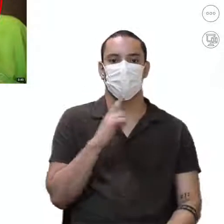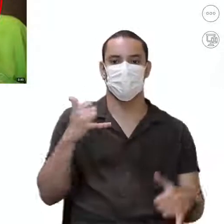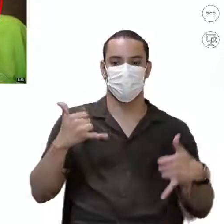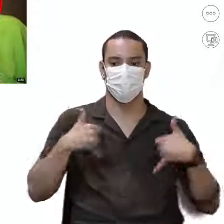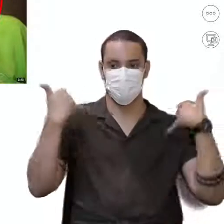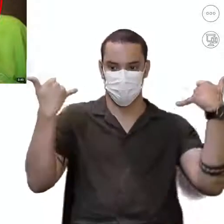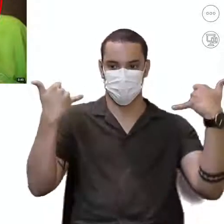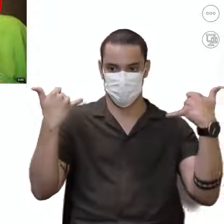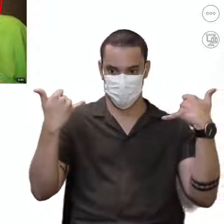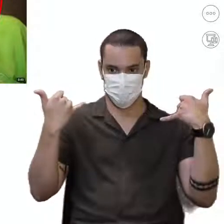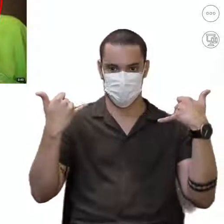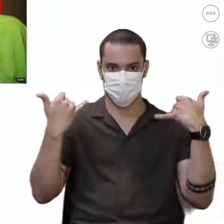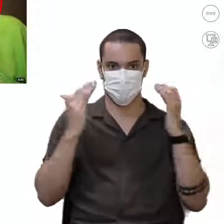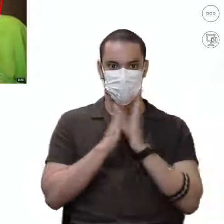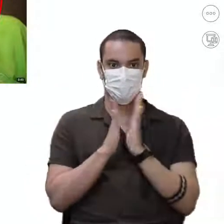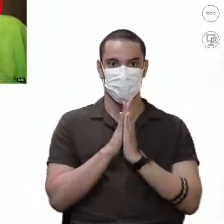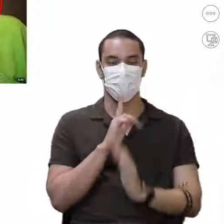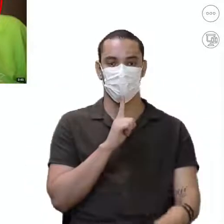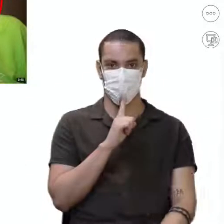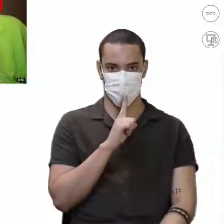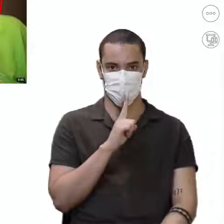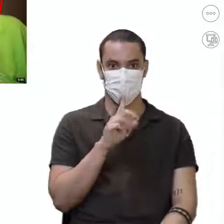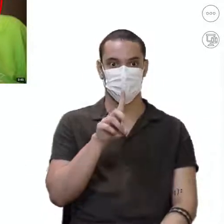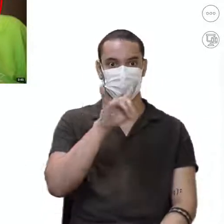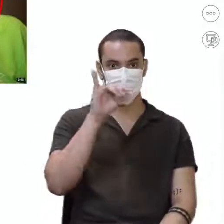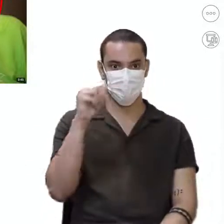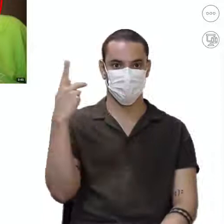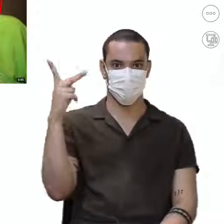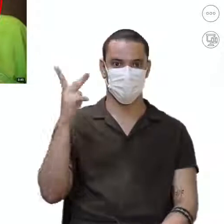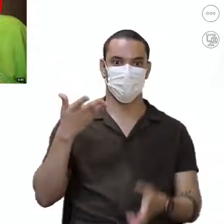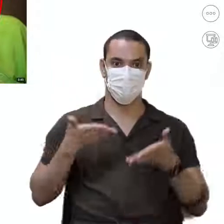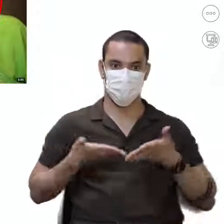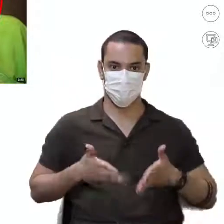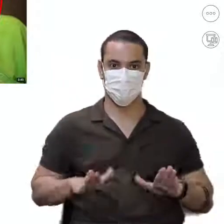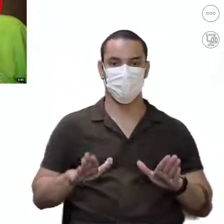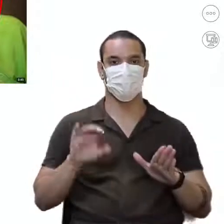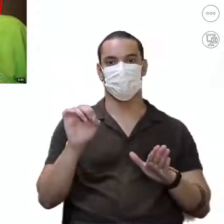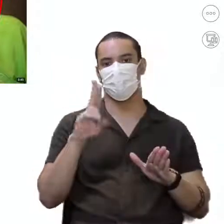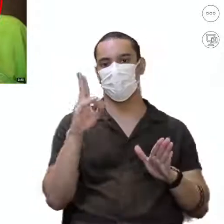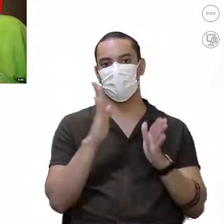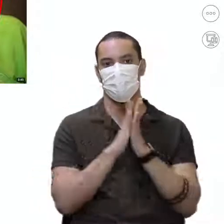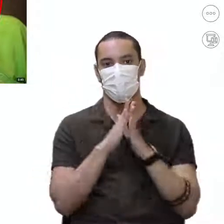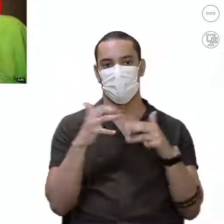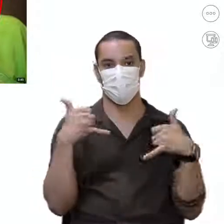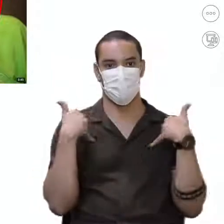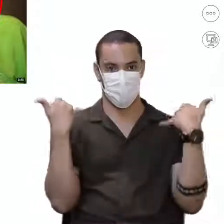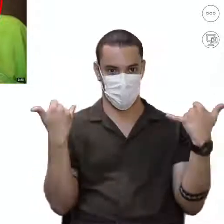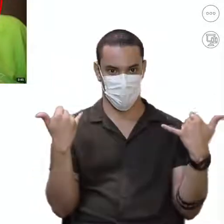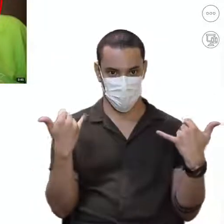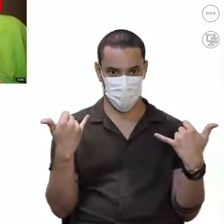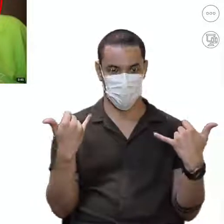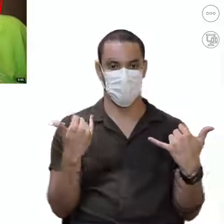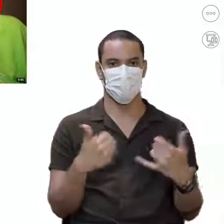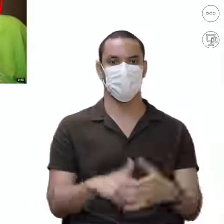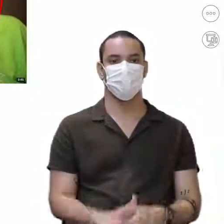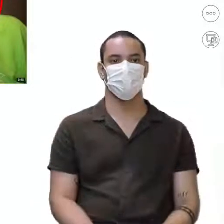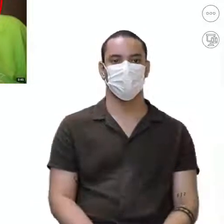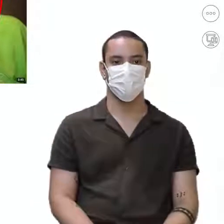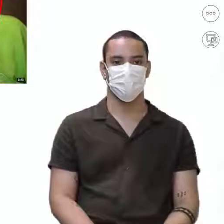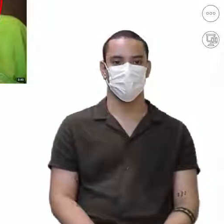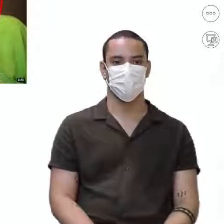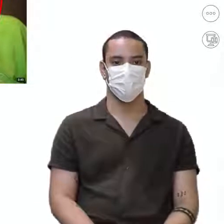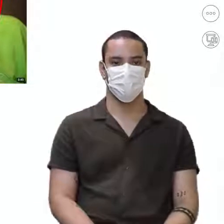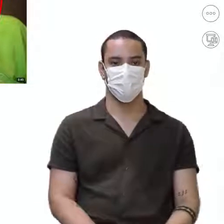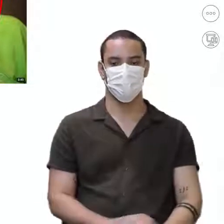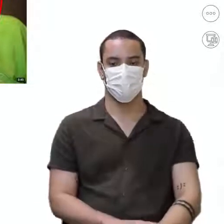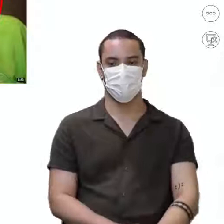alguns devam conhecer. Birthday é o dia do seu nascimento, tanto é day, é dia, birth é nascimento, então fica